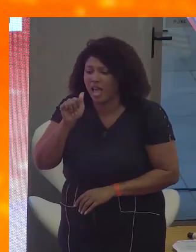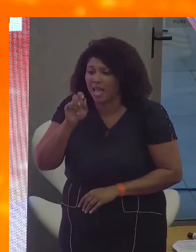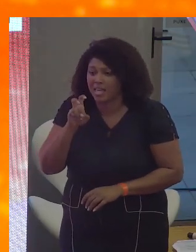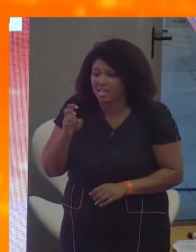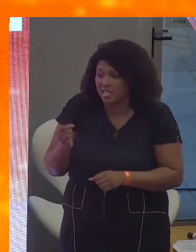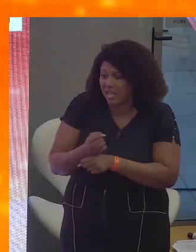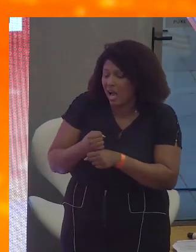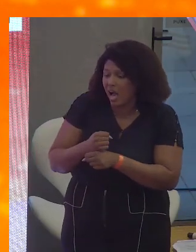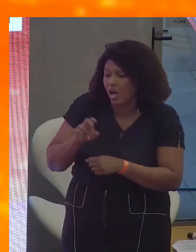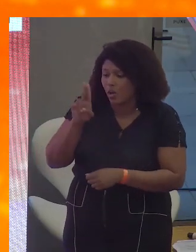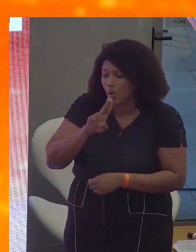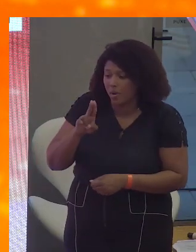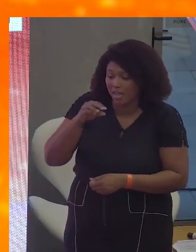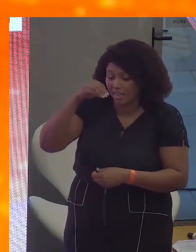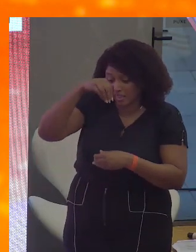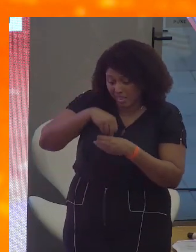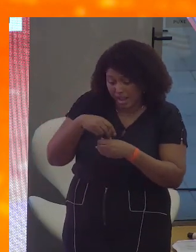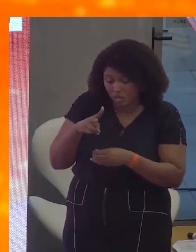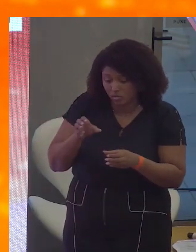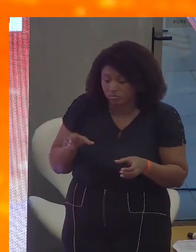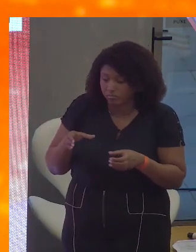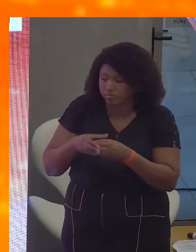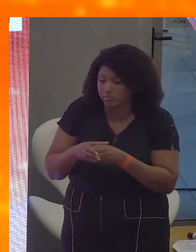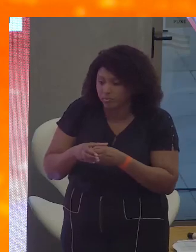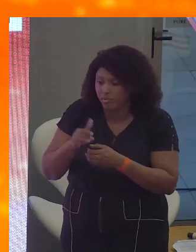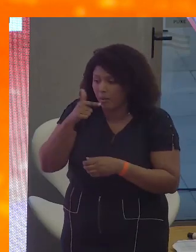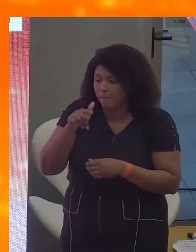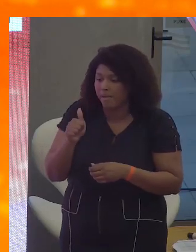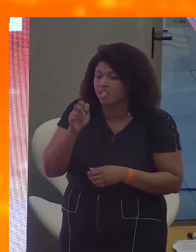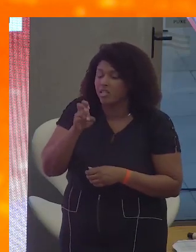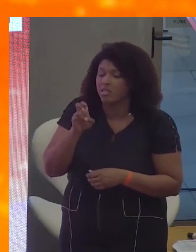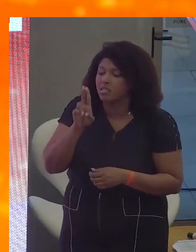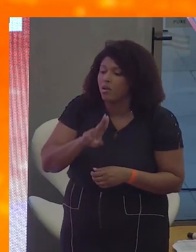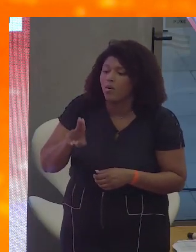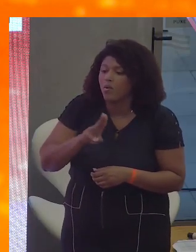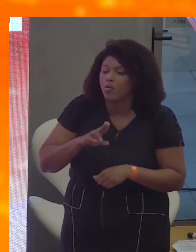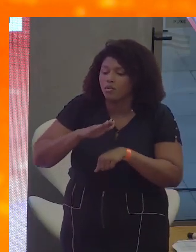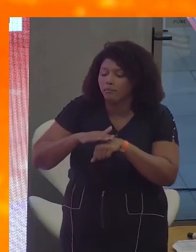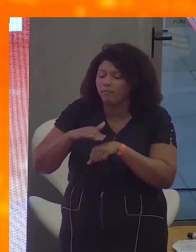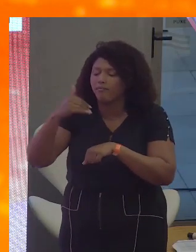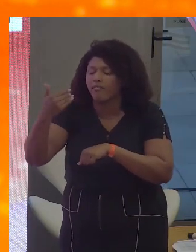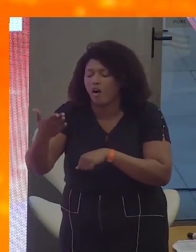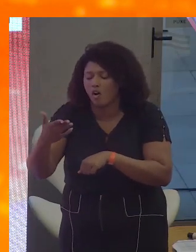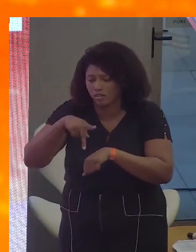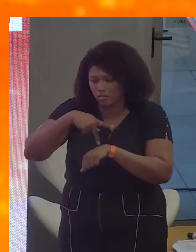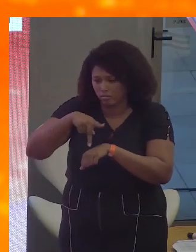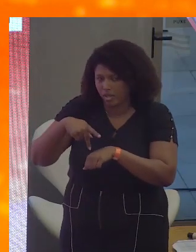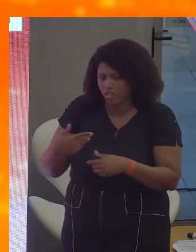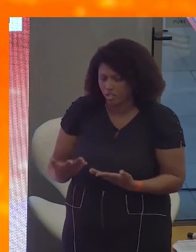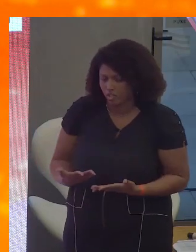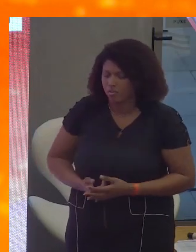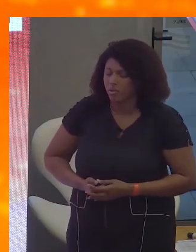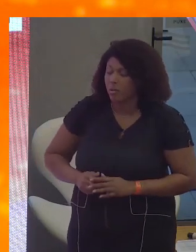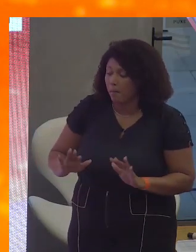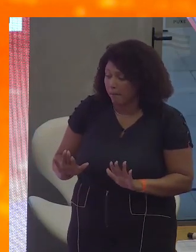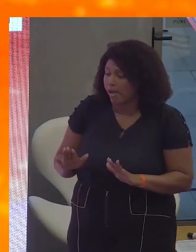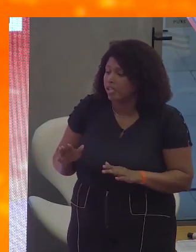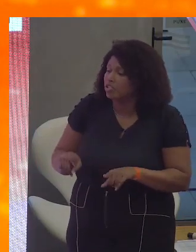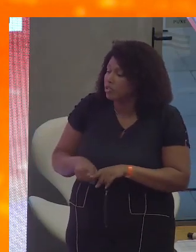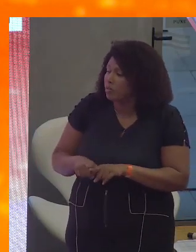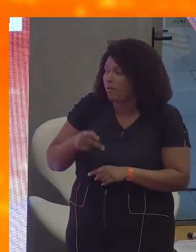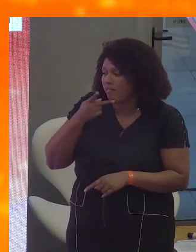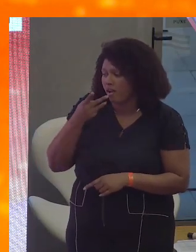de uso dentro da sua comunidade e mais 15 anos de uso em outras regiões, mas também fala em 30